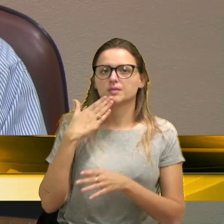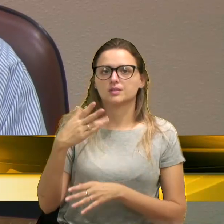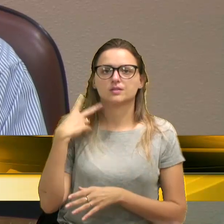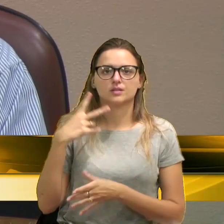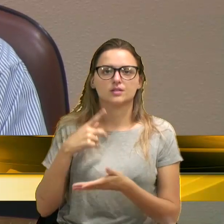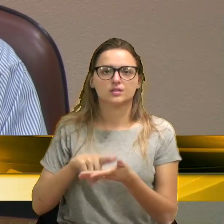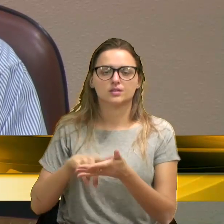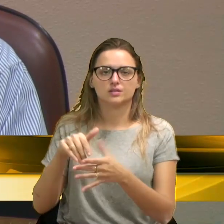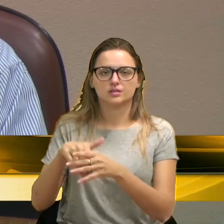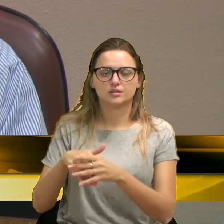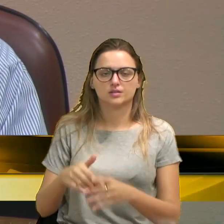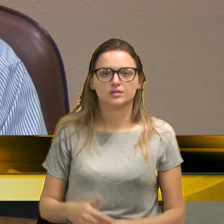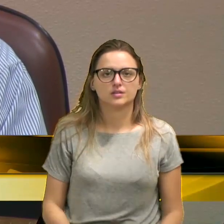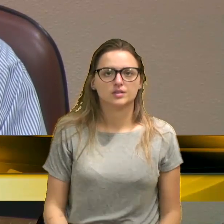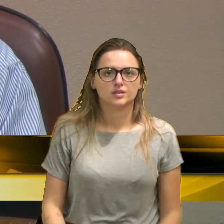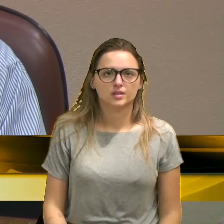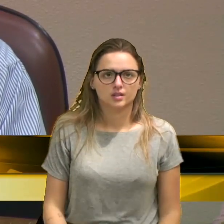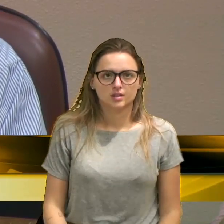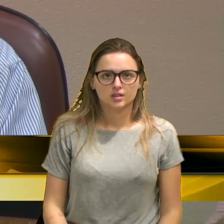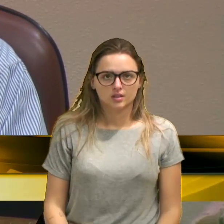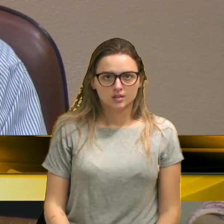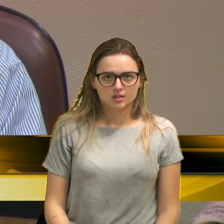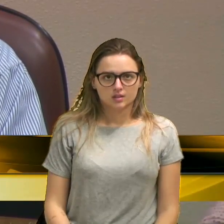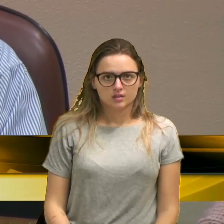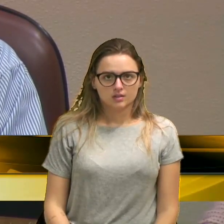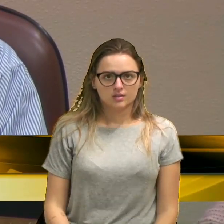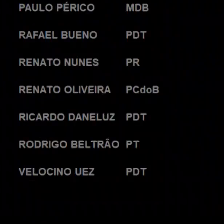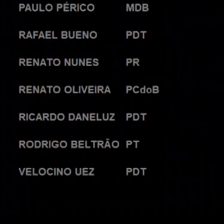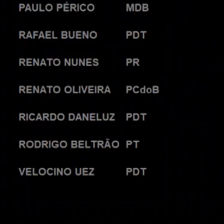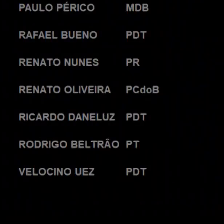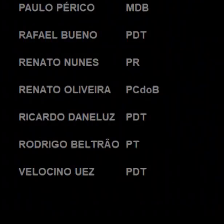solicito aos vereadores que registrem seus votos.